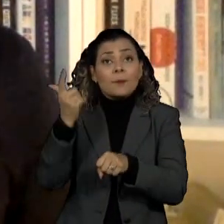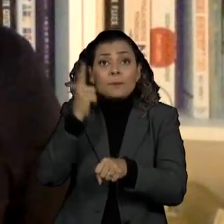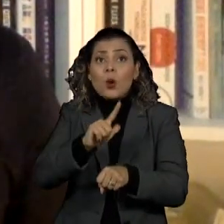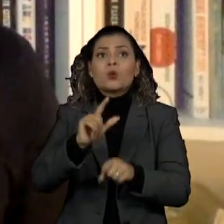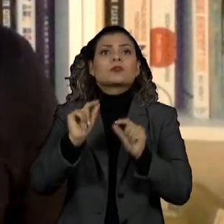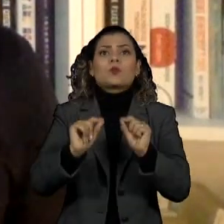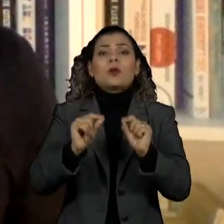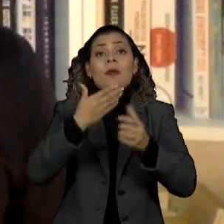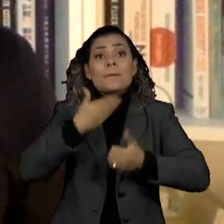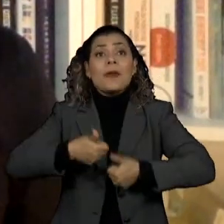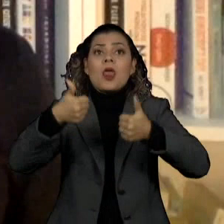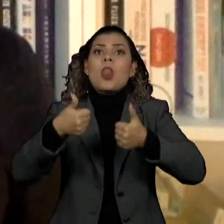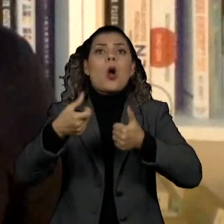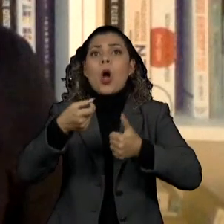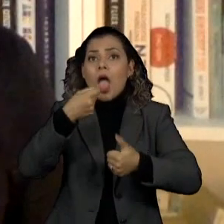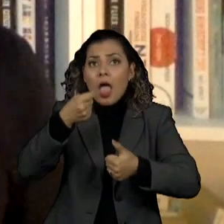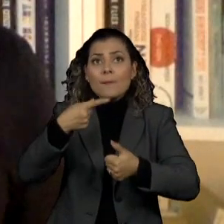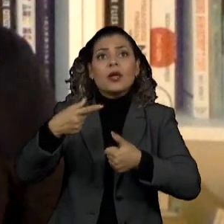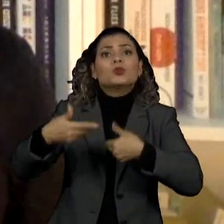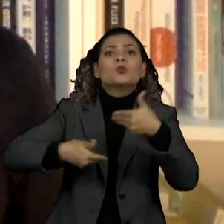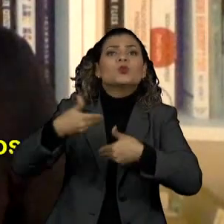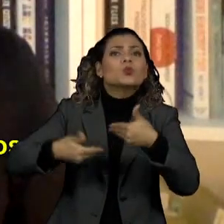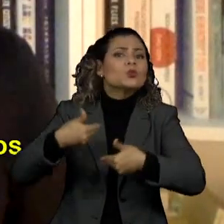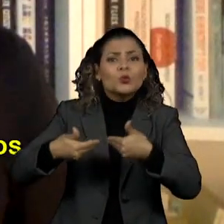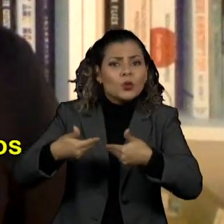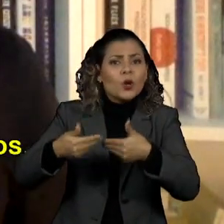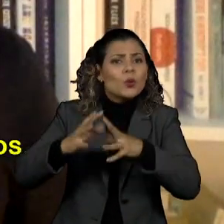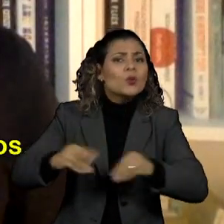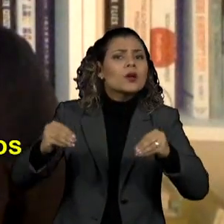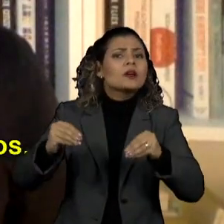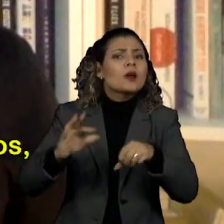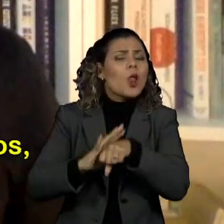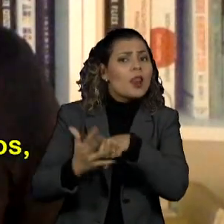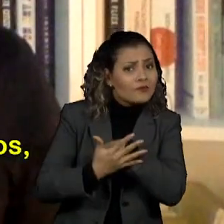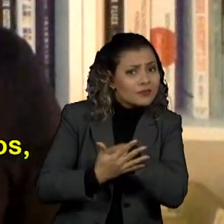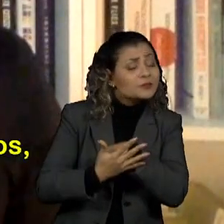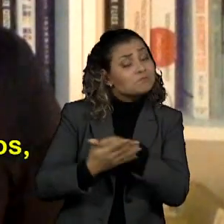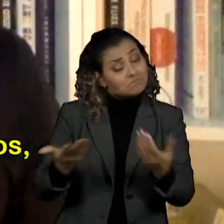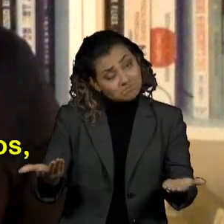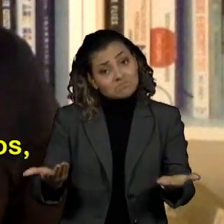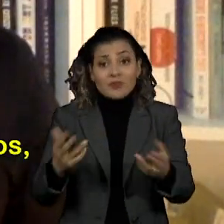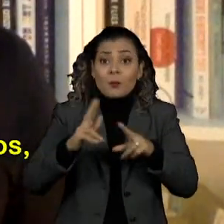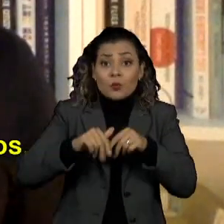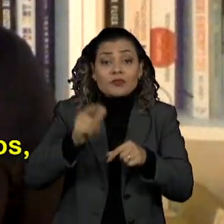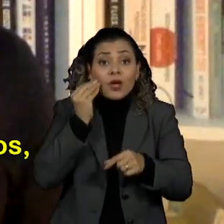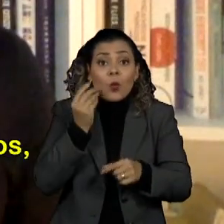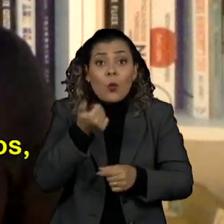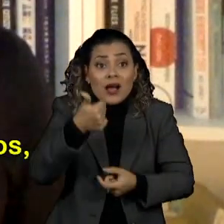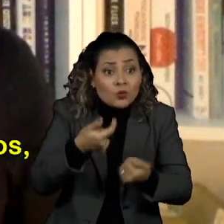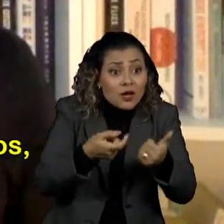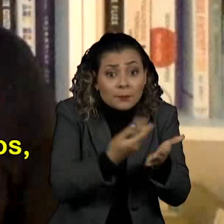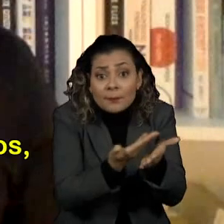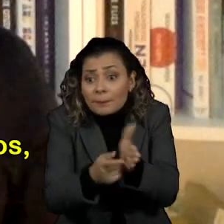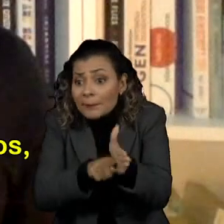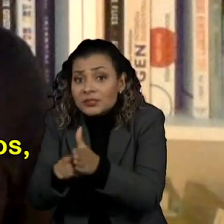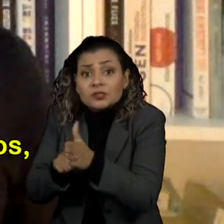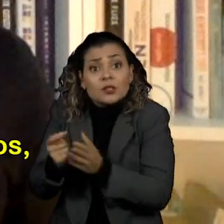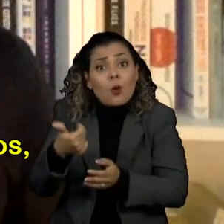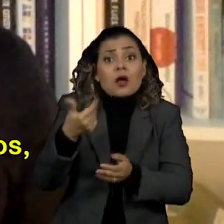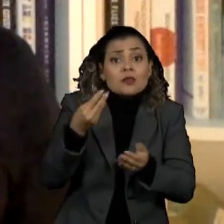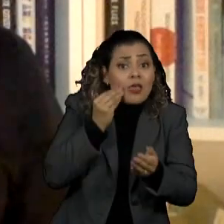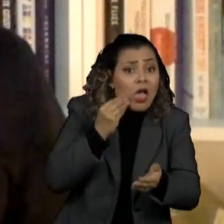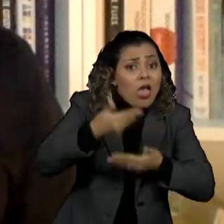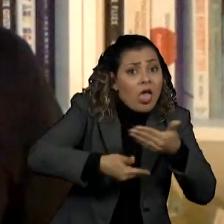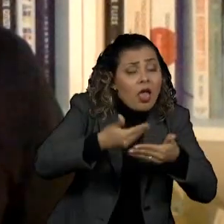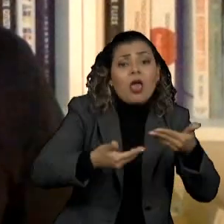A melhor medicina contra o vírus, e várias estão vindo. Eles estão em muito avançado fase de trials,